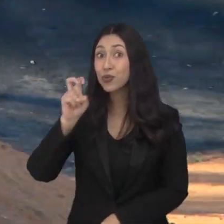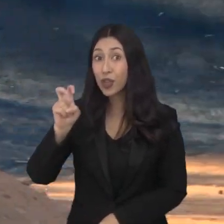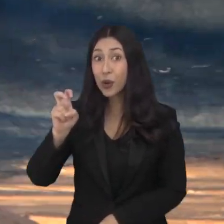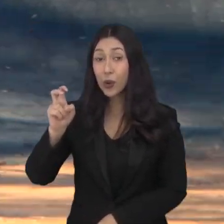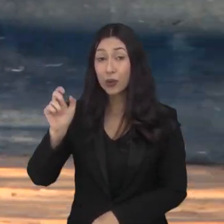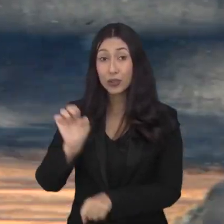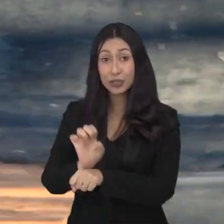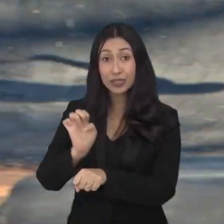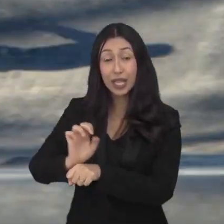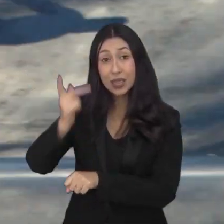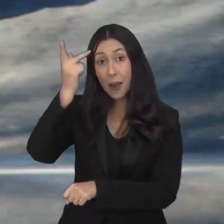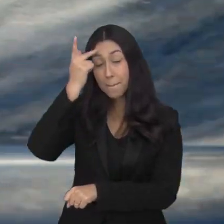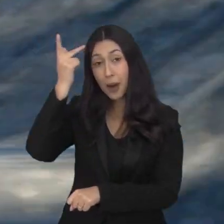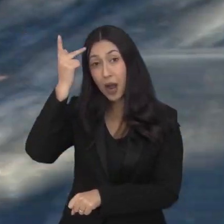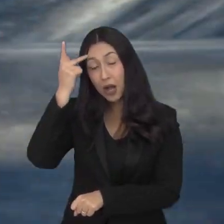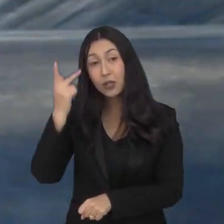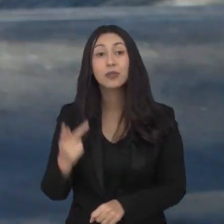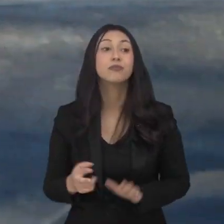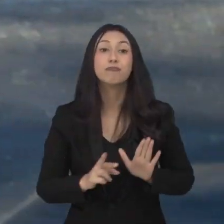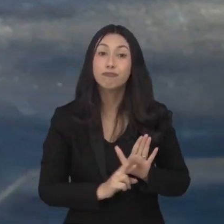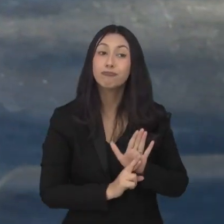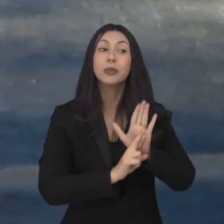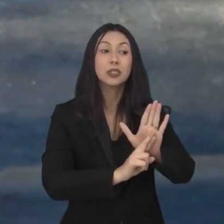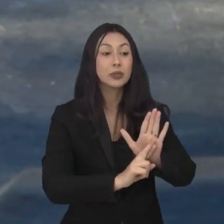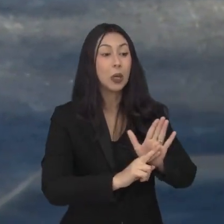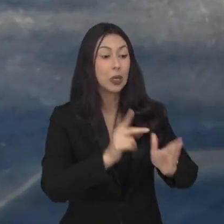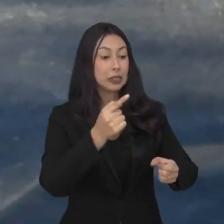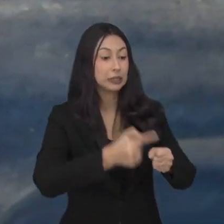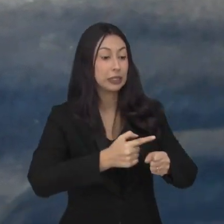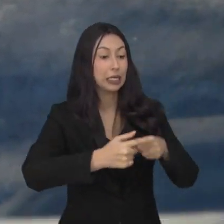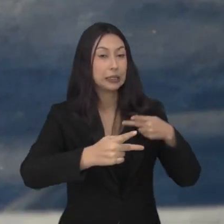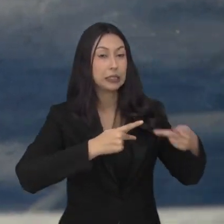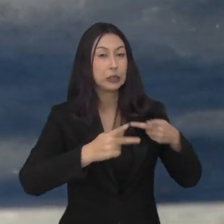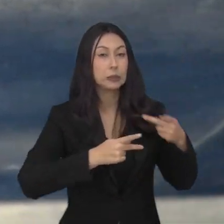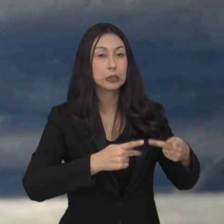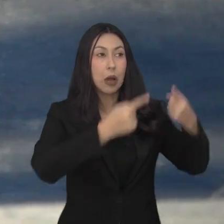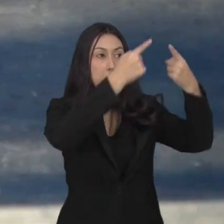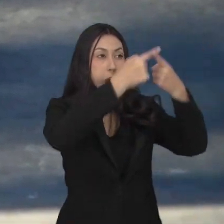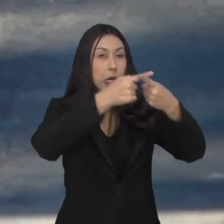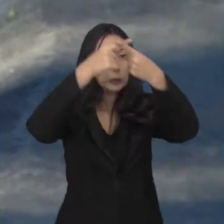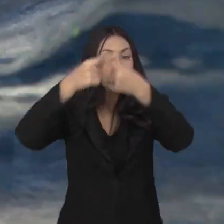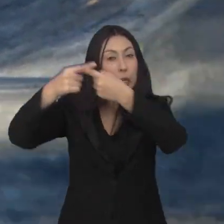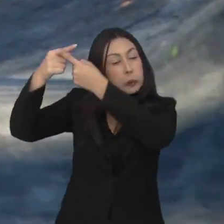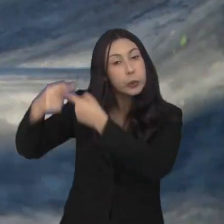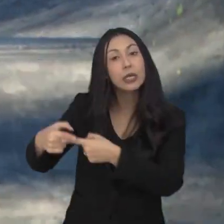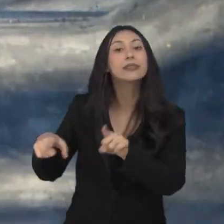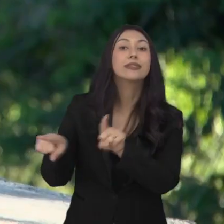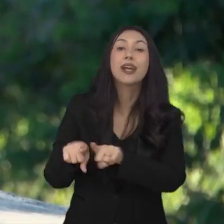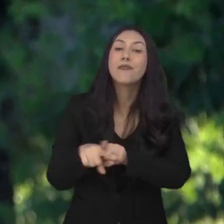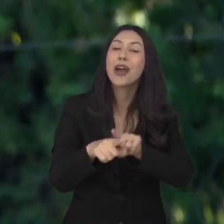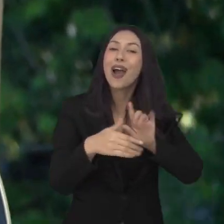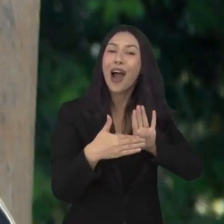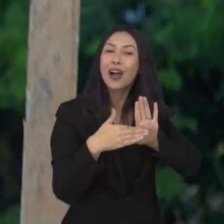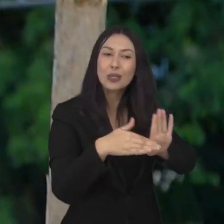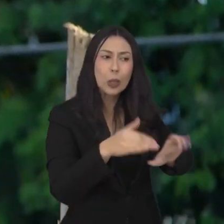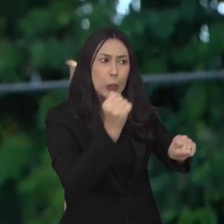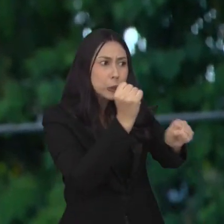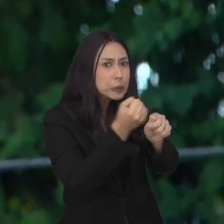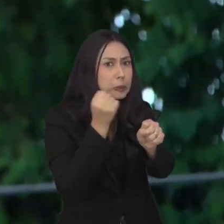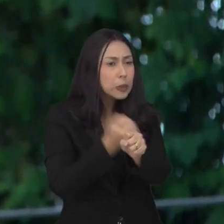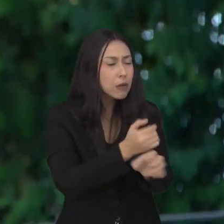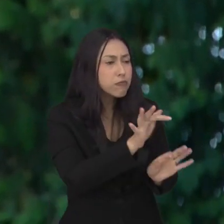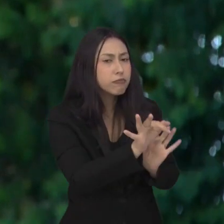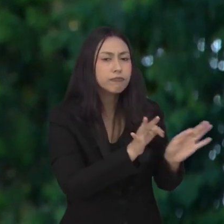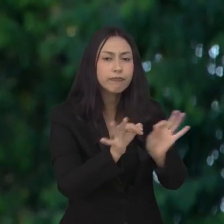paulista, vice-campeão mundial em equipes, o Tarsis já representou a cidade em diversos campeonatos. Inclusive, ajudou